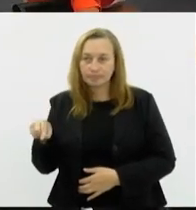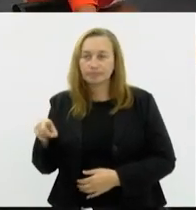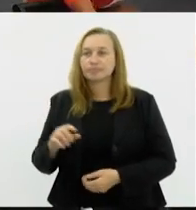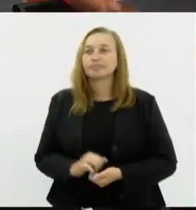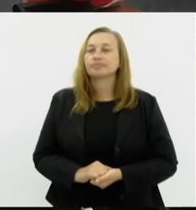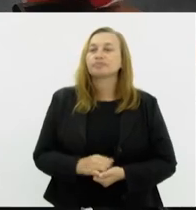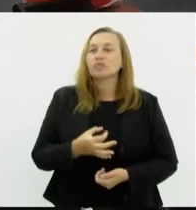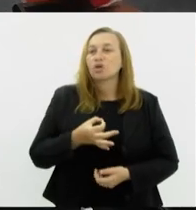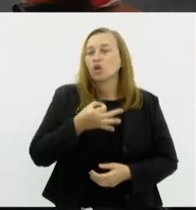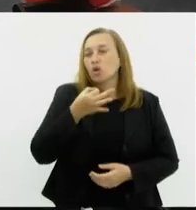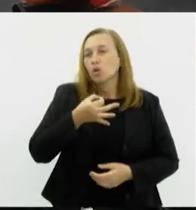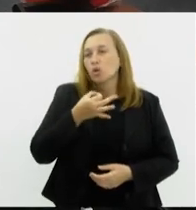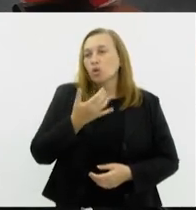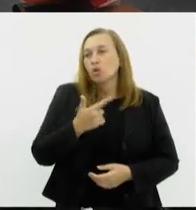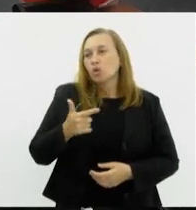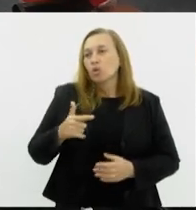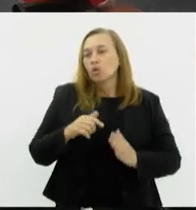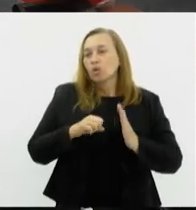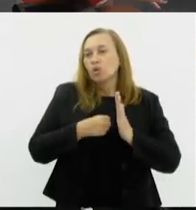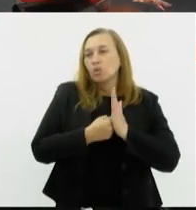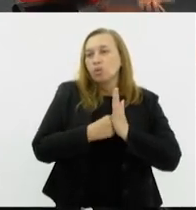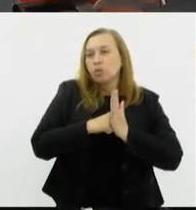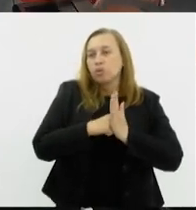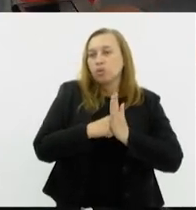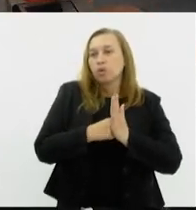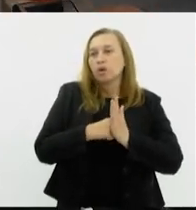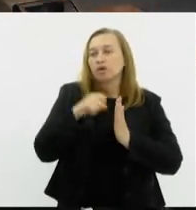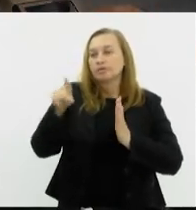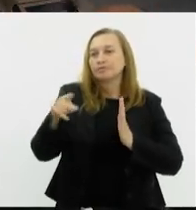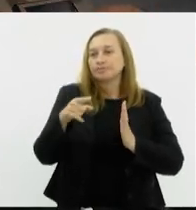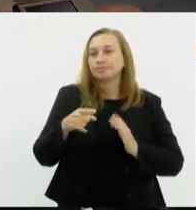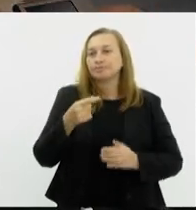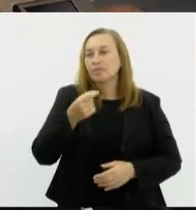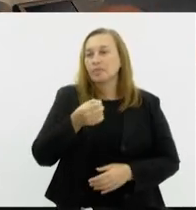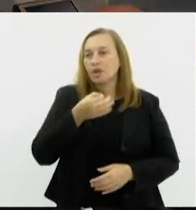Está sem som. Abra seu microfone, por favor.